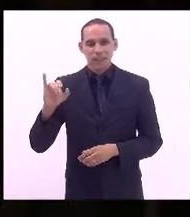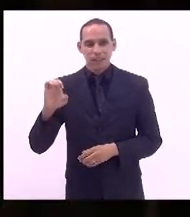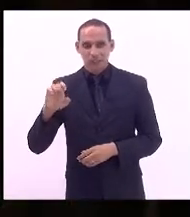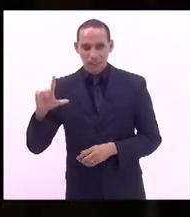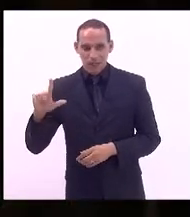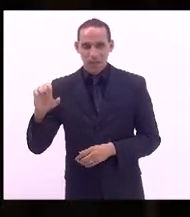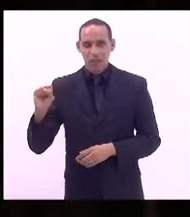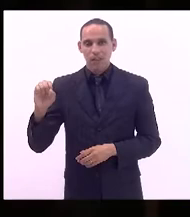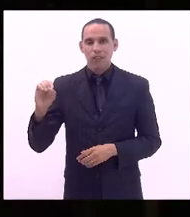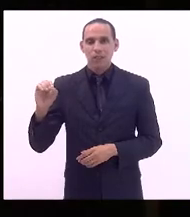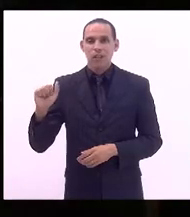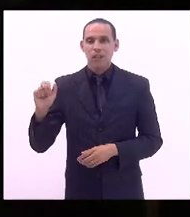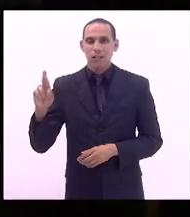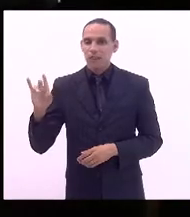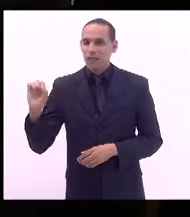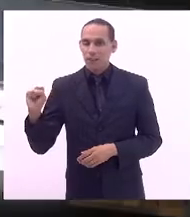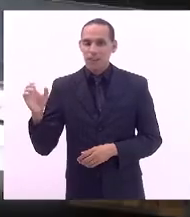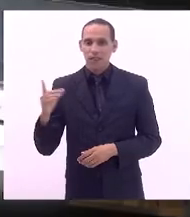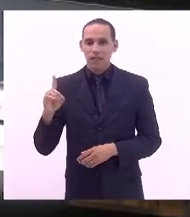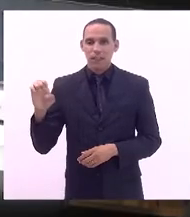de Farias